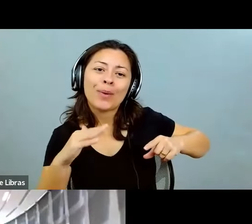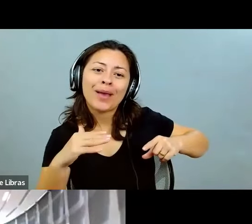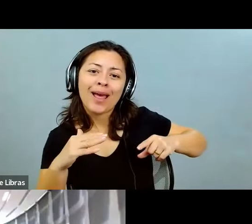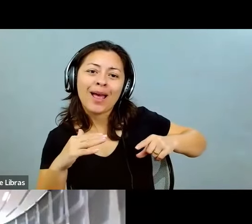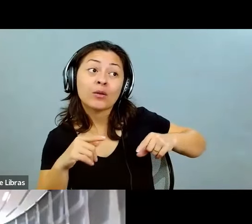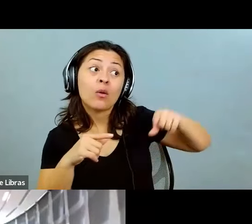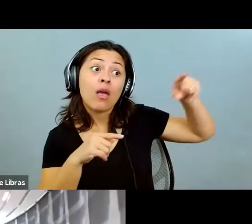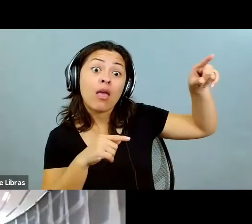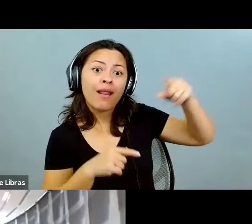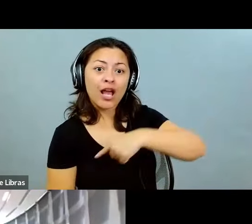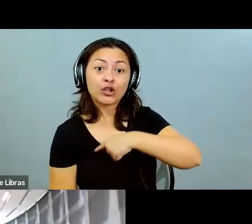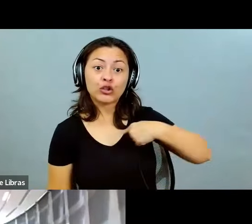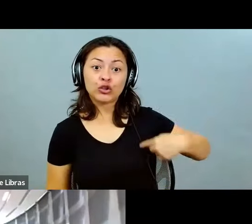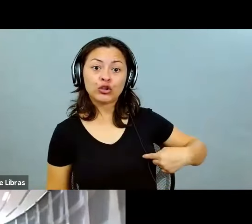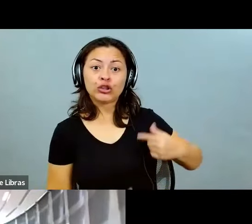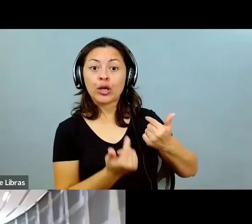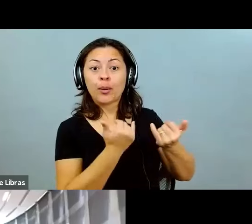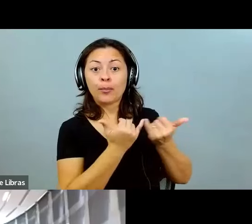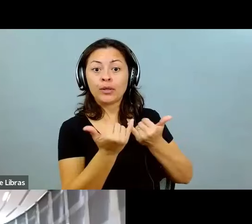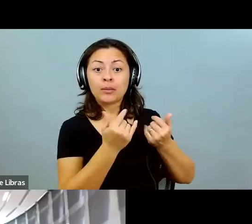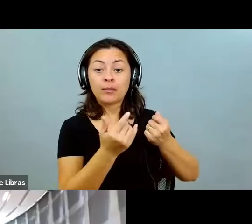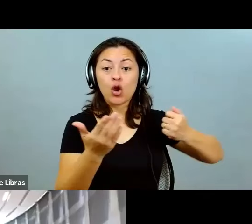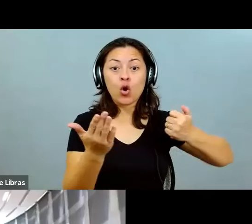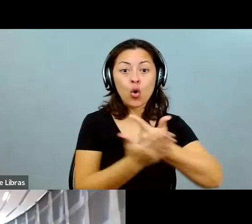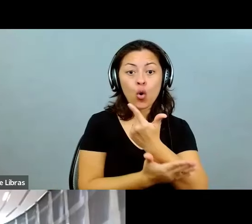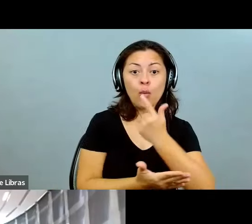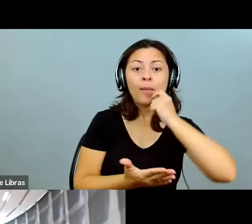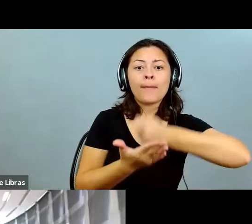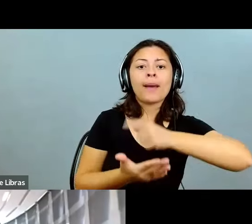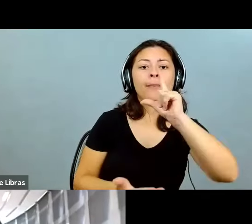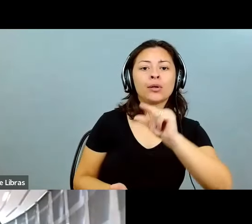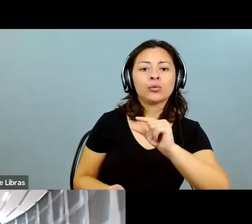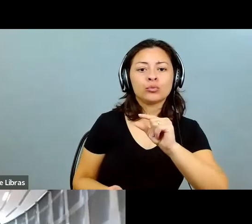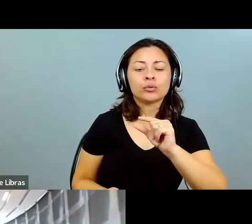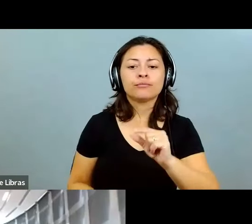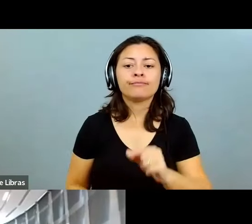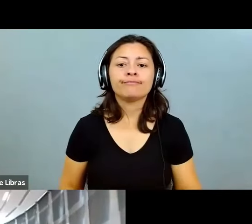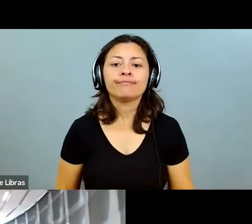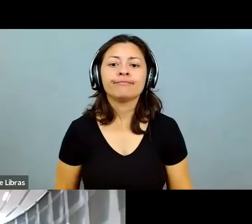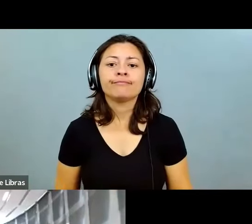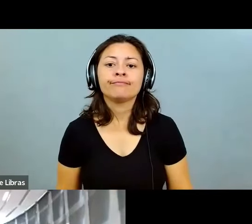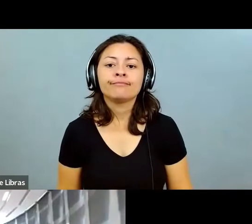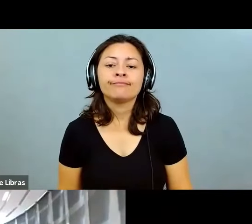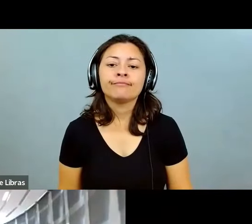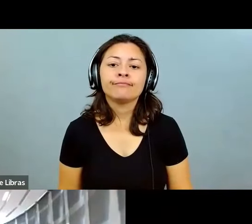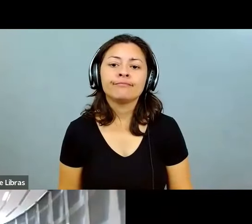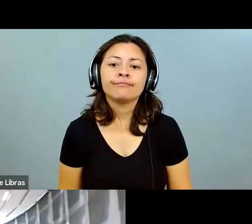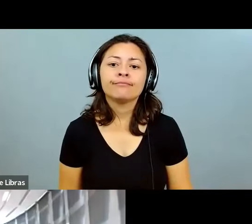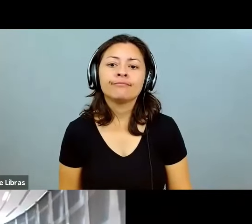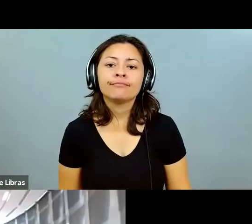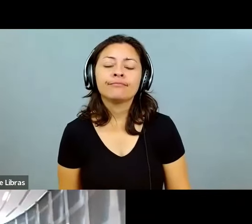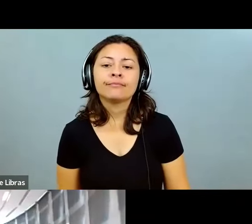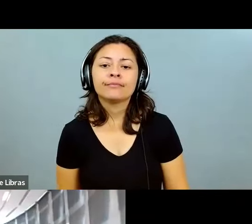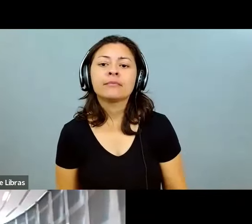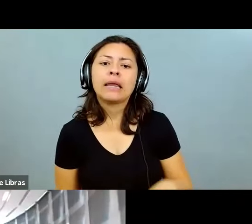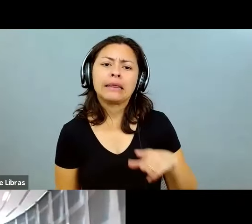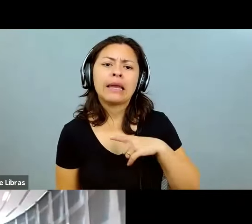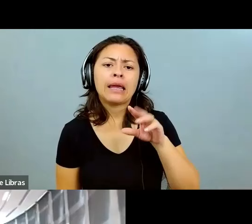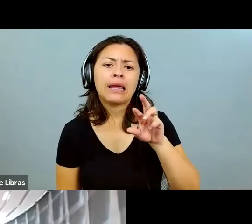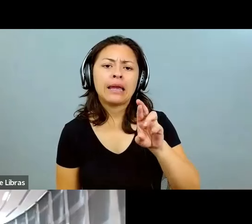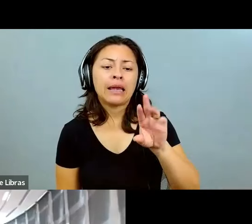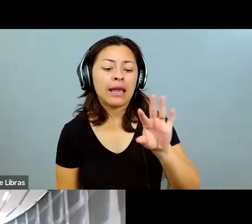consumidor chinês lá que tá comprando e pagando menos né a trade ganha um pouquinho mais nessa nessa nesse meio campo ali mas o que